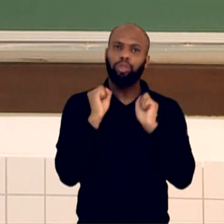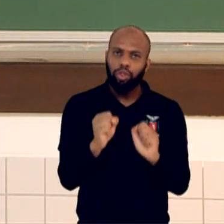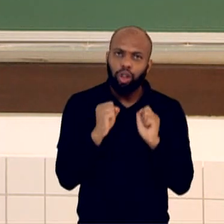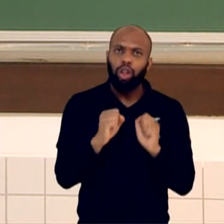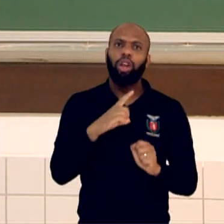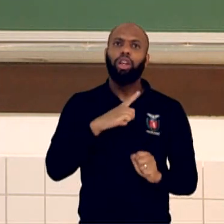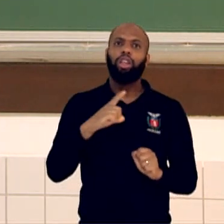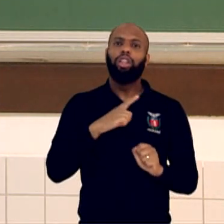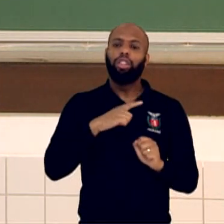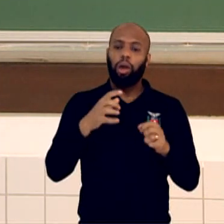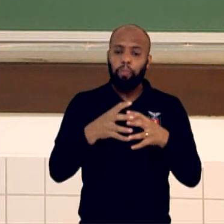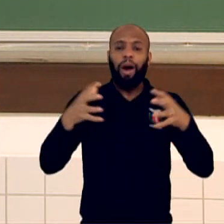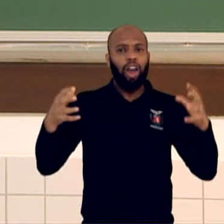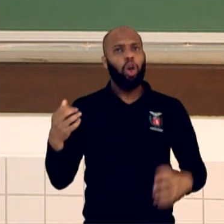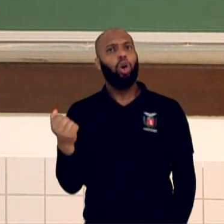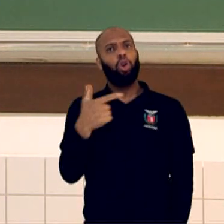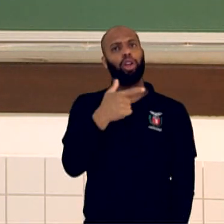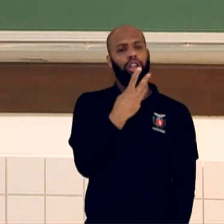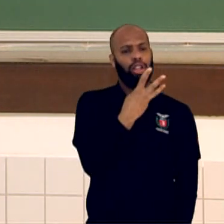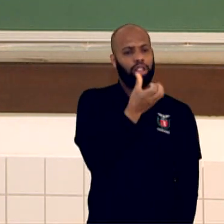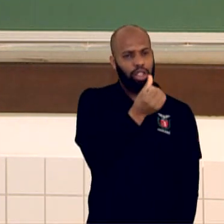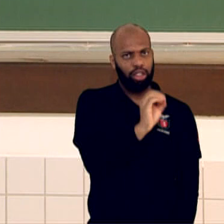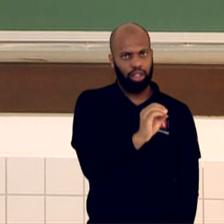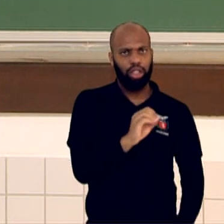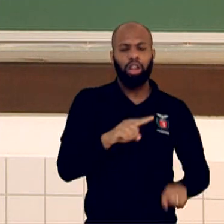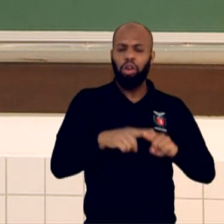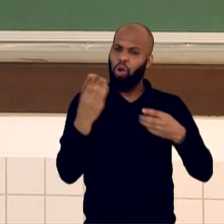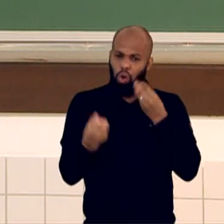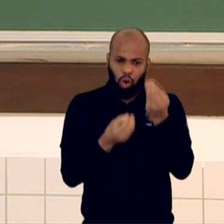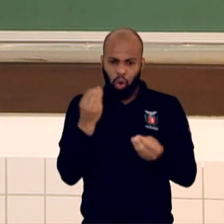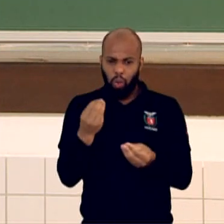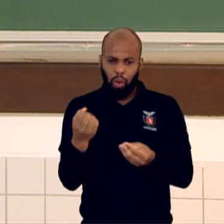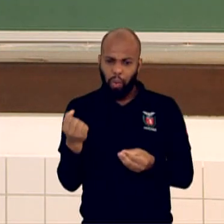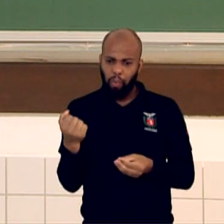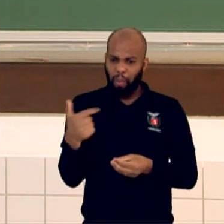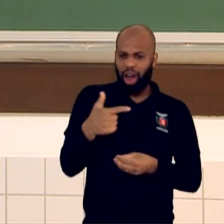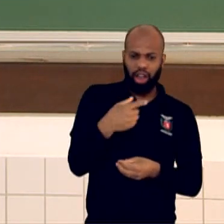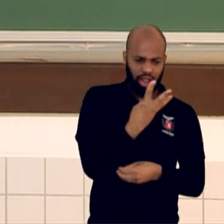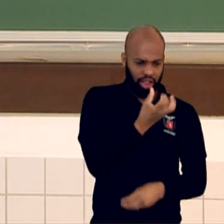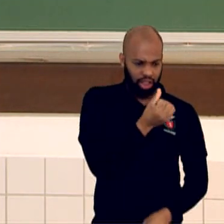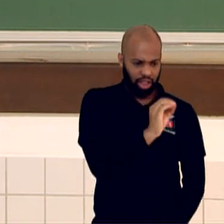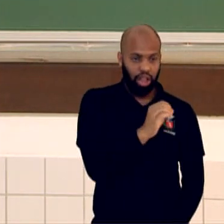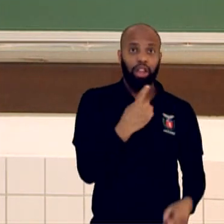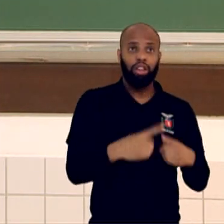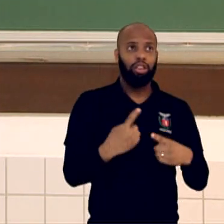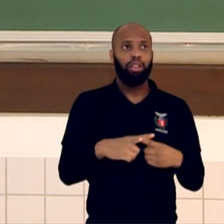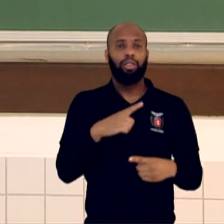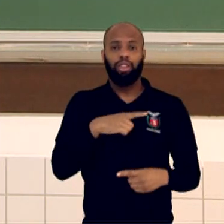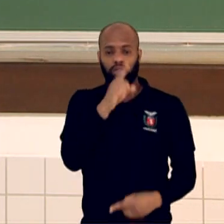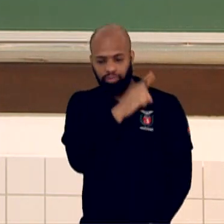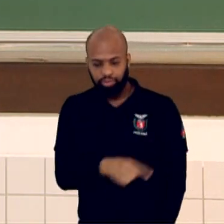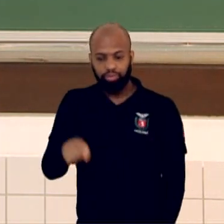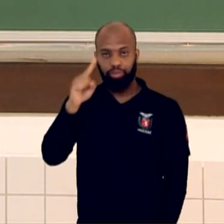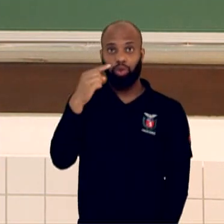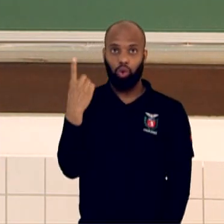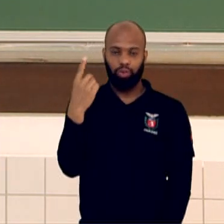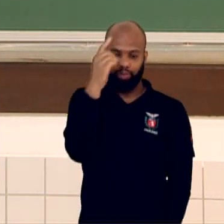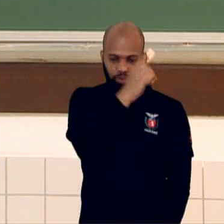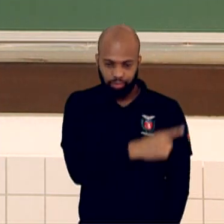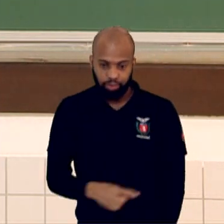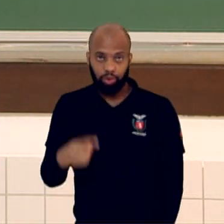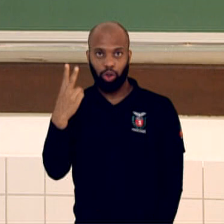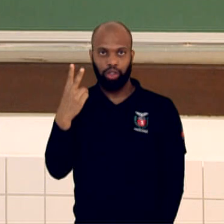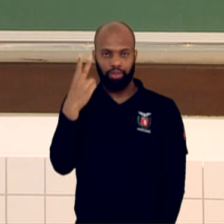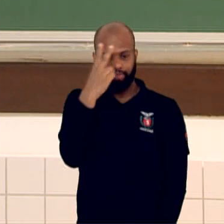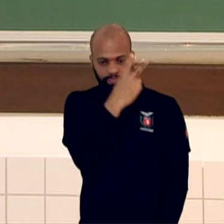com arcos maiores que 360. Mas como assim para o seu arco maior? É o arco que dá mais que uma volta. Né? No caso, a gente